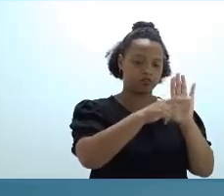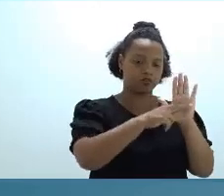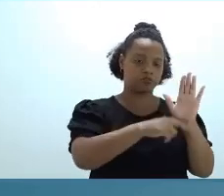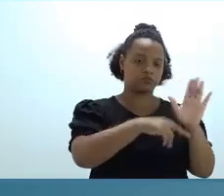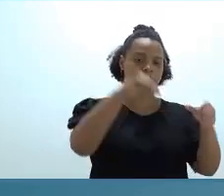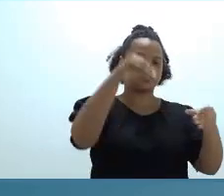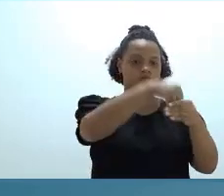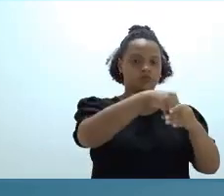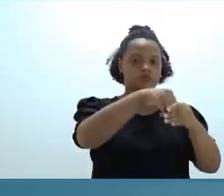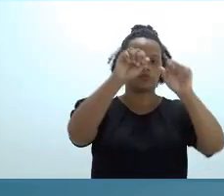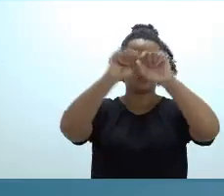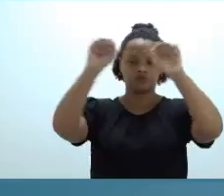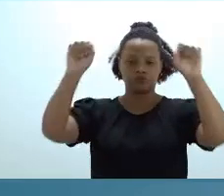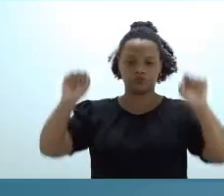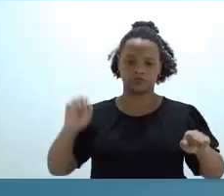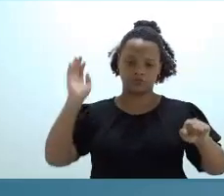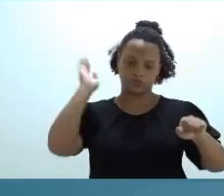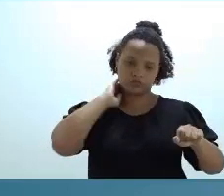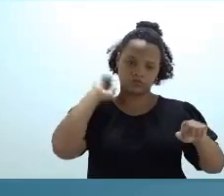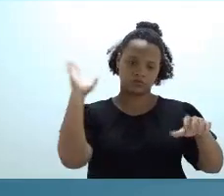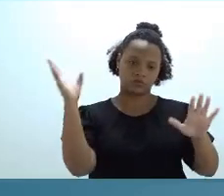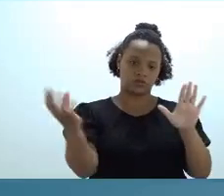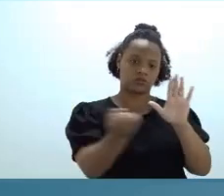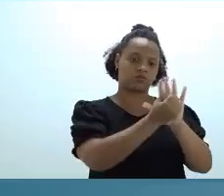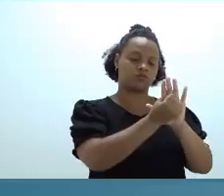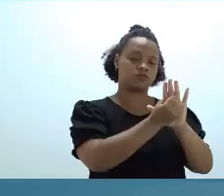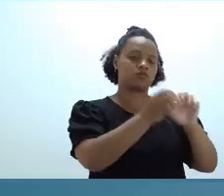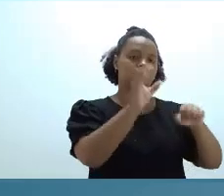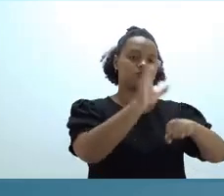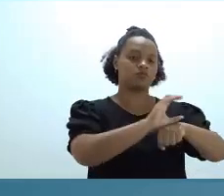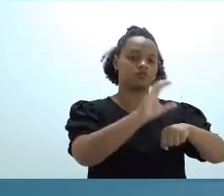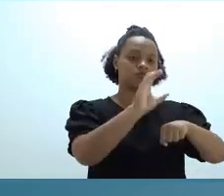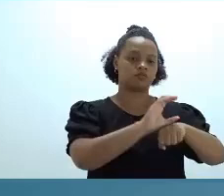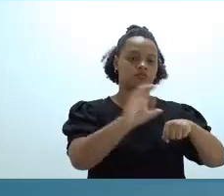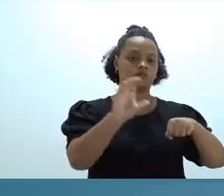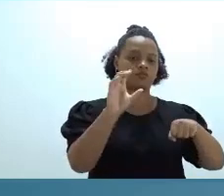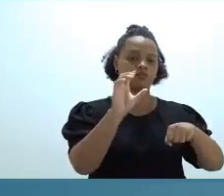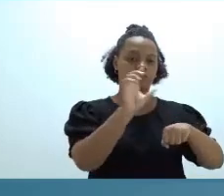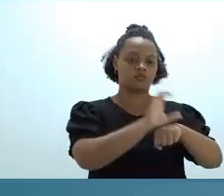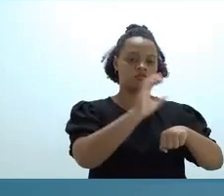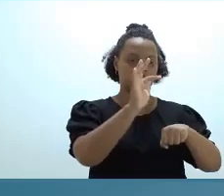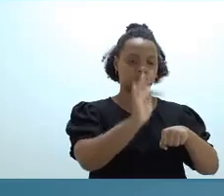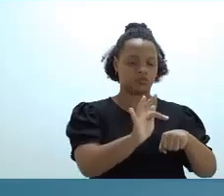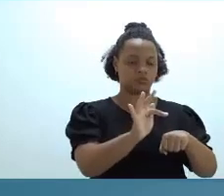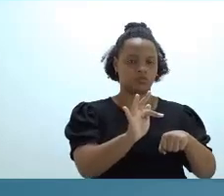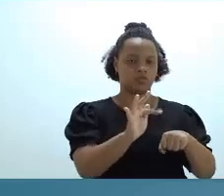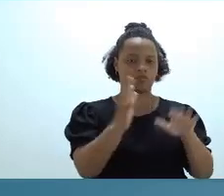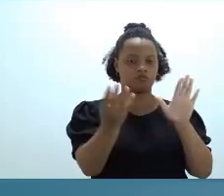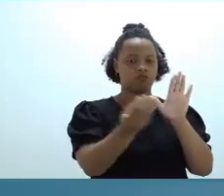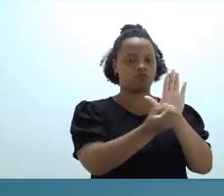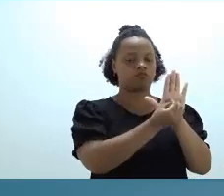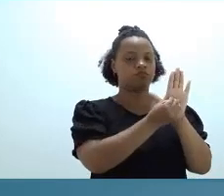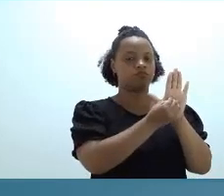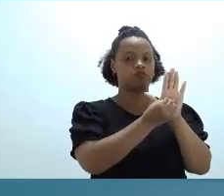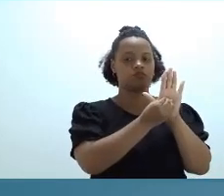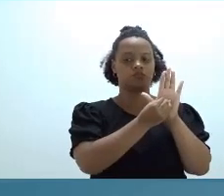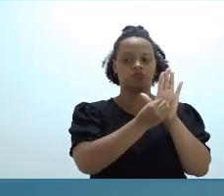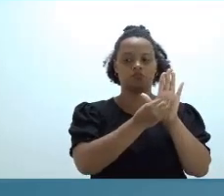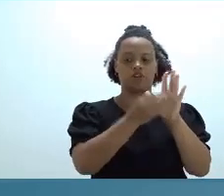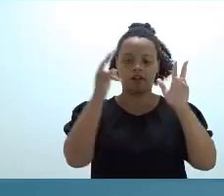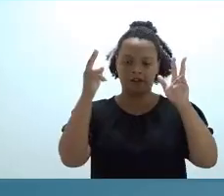da linha A da Constituição Federal, consubstanciam normas primárias de idêntica categoria às